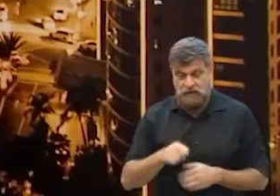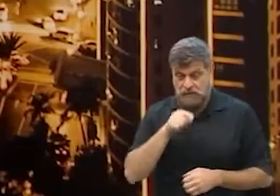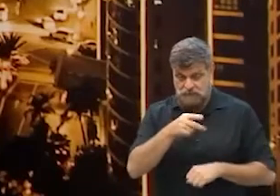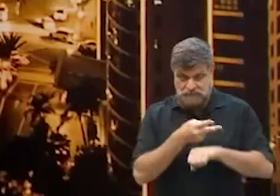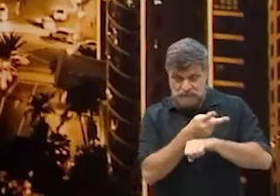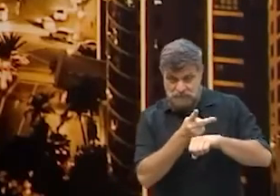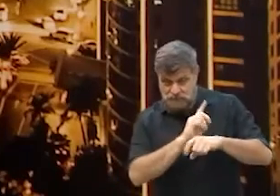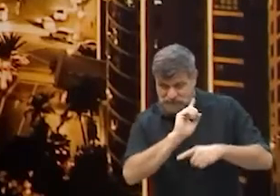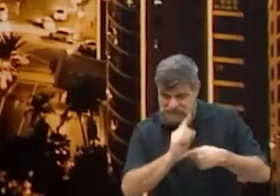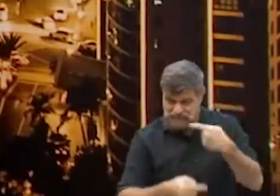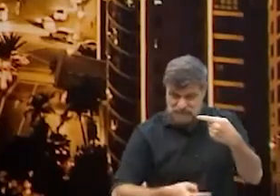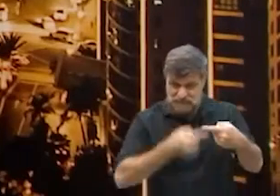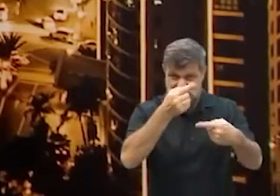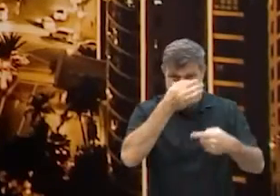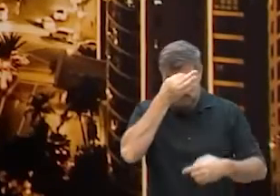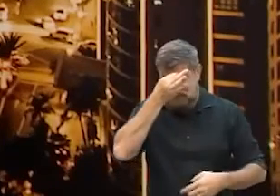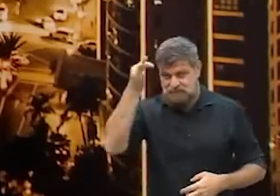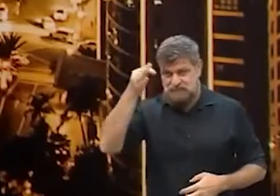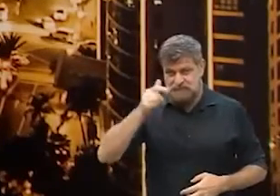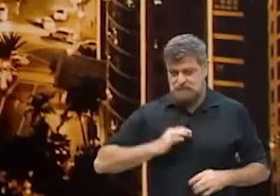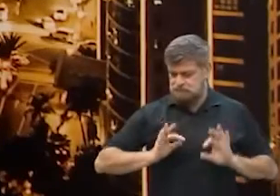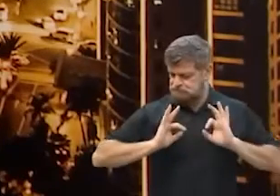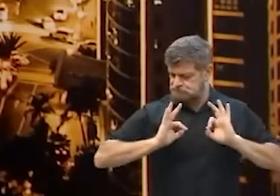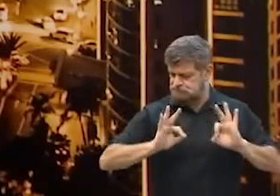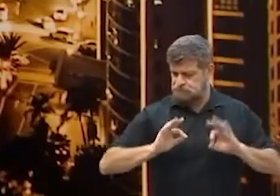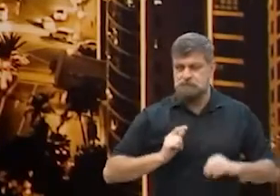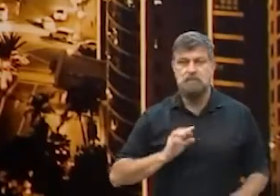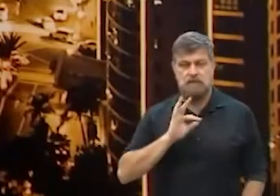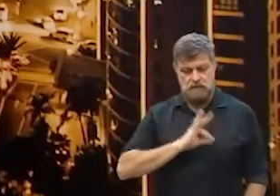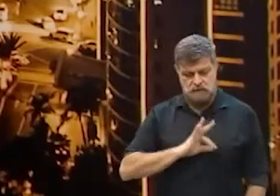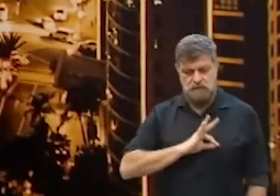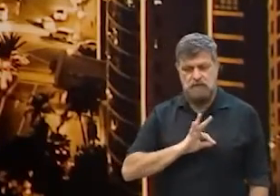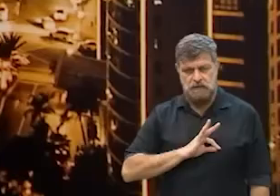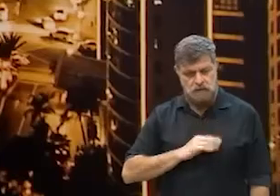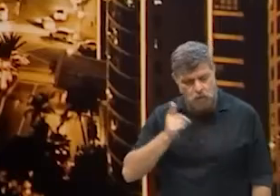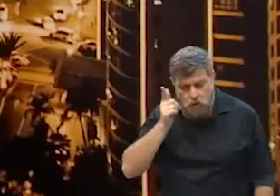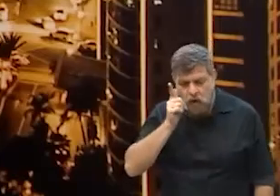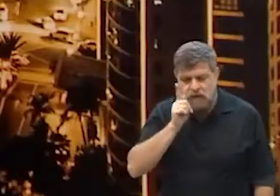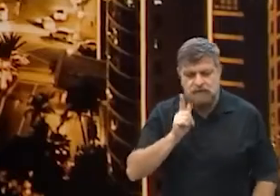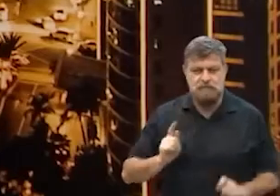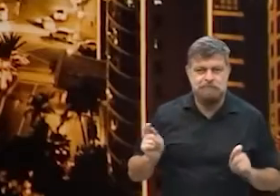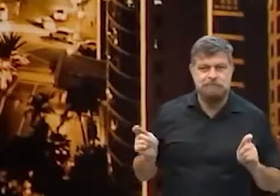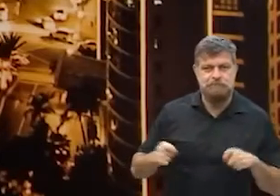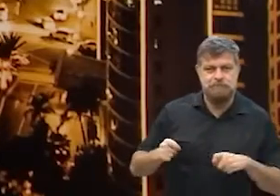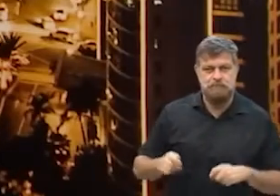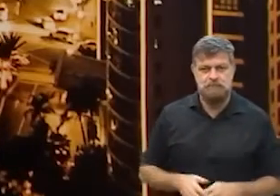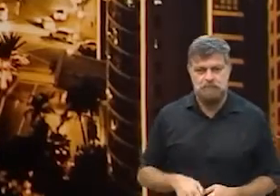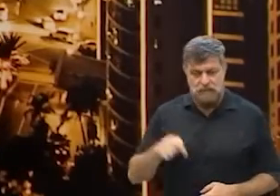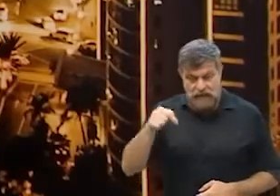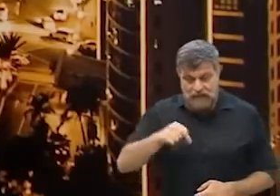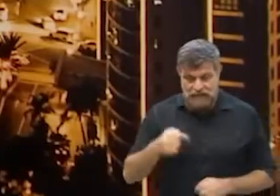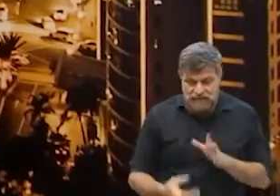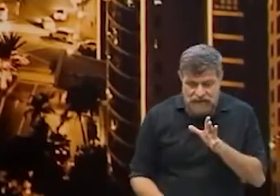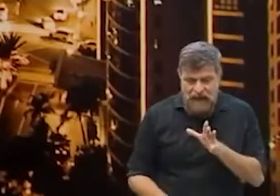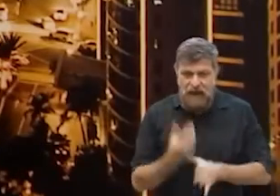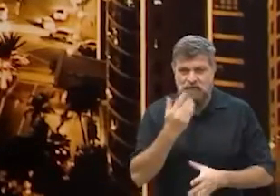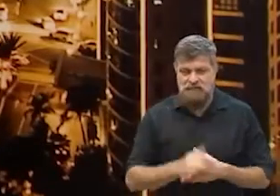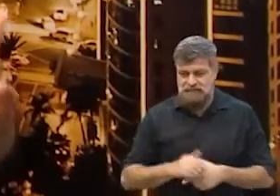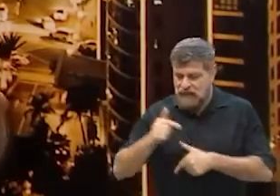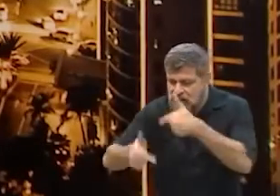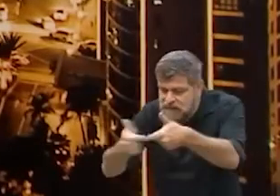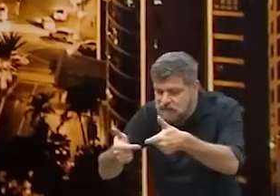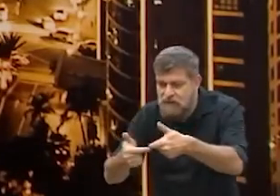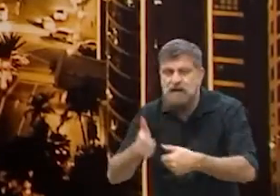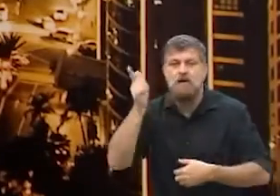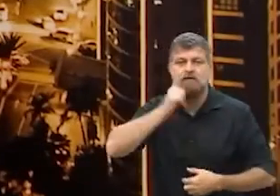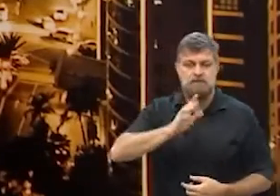busca o sucesso, quando você busca excelência, você é remunerado, entendeu? Então, essa terra, ela te remunera. Então, busque fazer